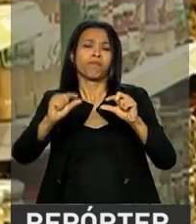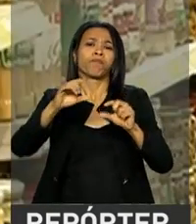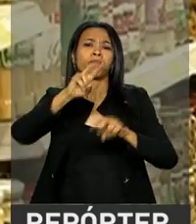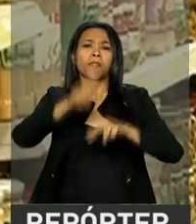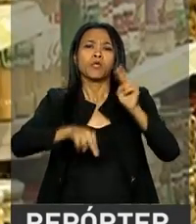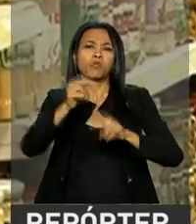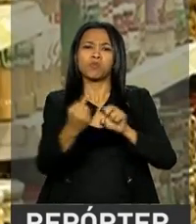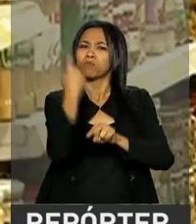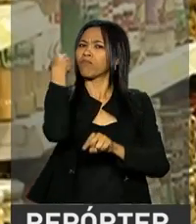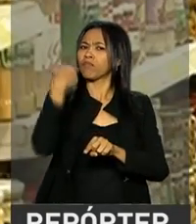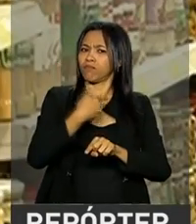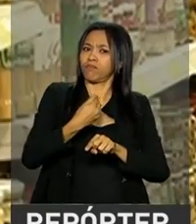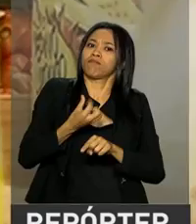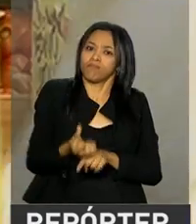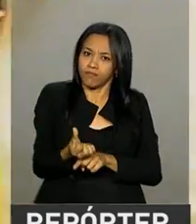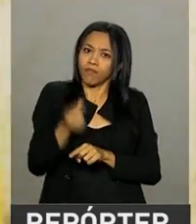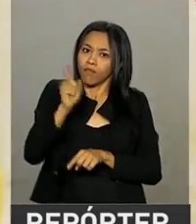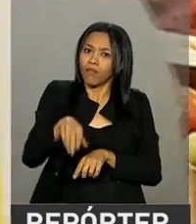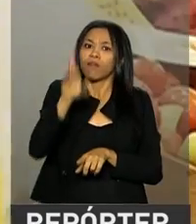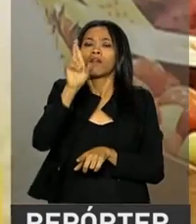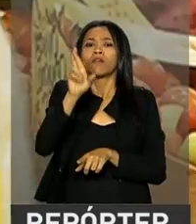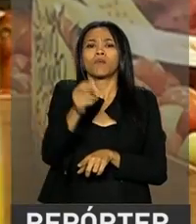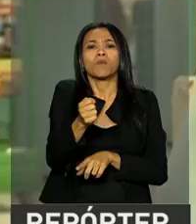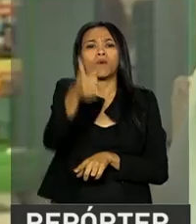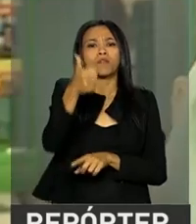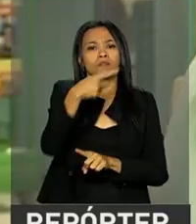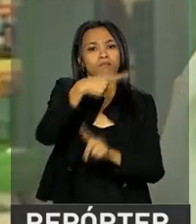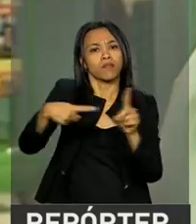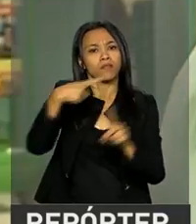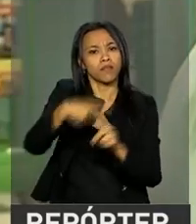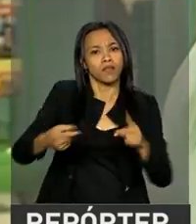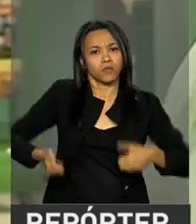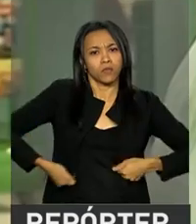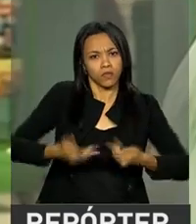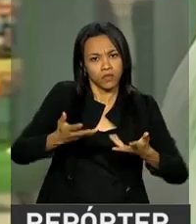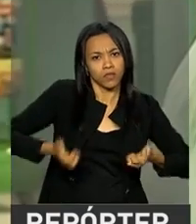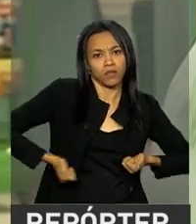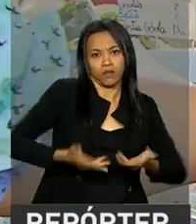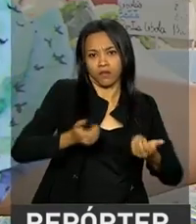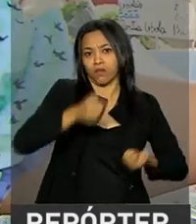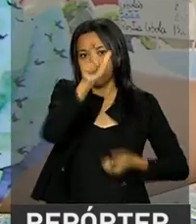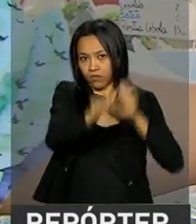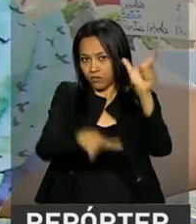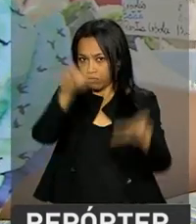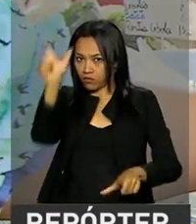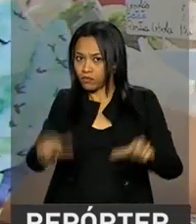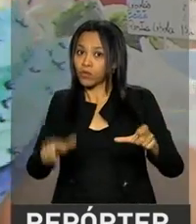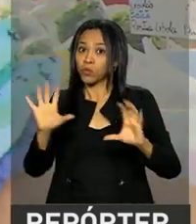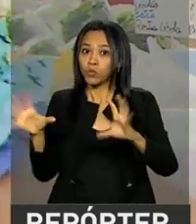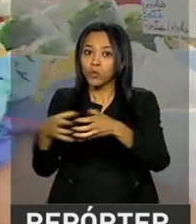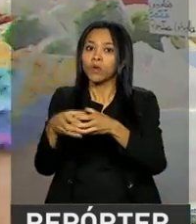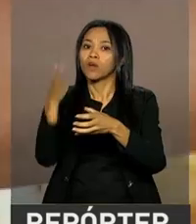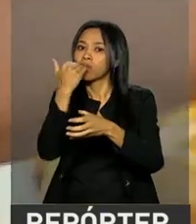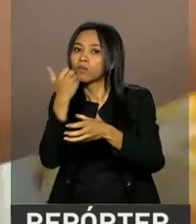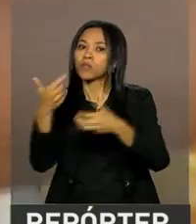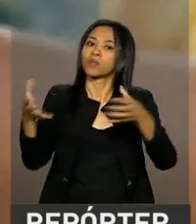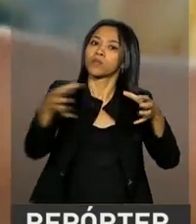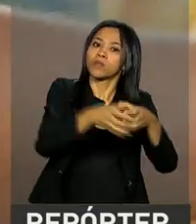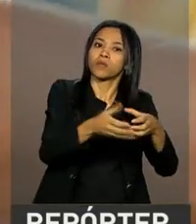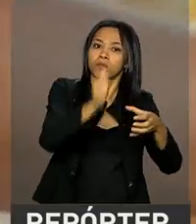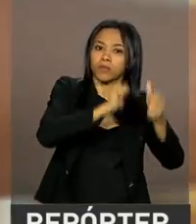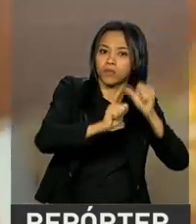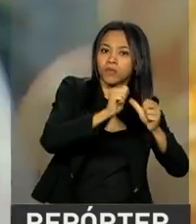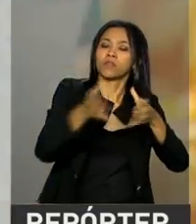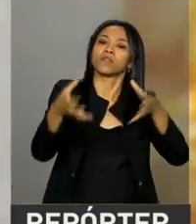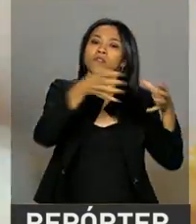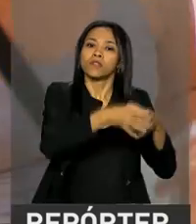desde 2006 responsáveis por quase metade das despesas dos brasileiros os grupos de alimentação e bebidas